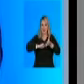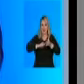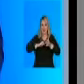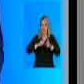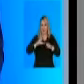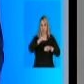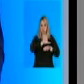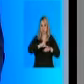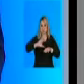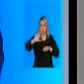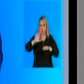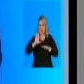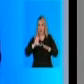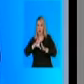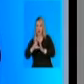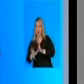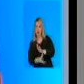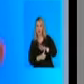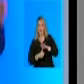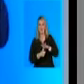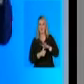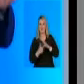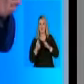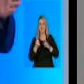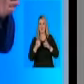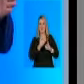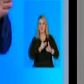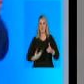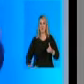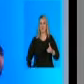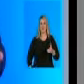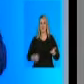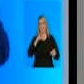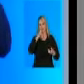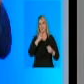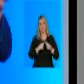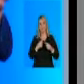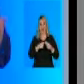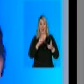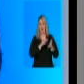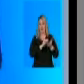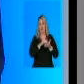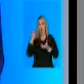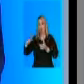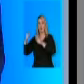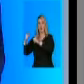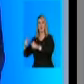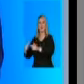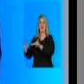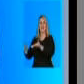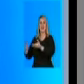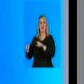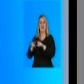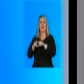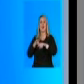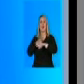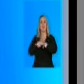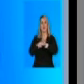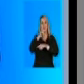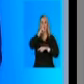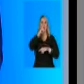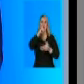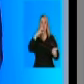desviar dinheiro público. E isso coloca em risco não apenas as finanças públicas, porque esse dinheiro falta em outras áreas, mas também a segurança das